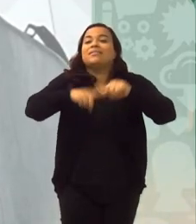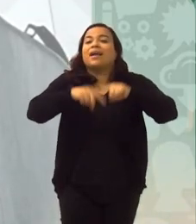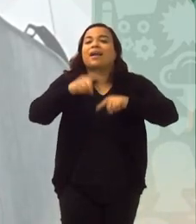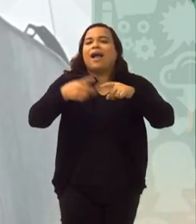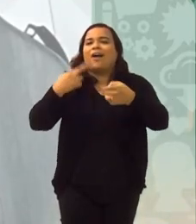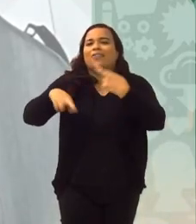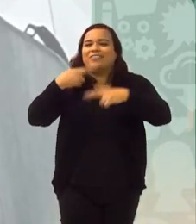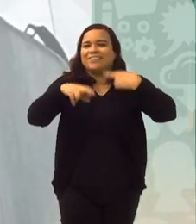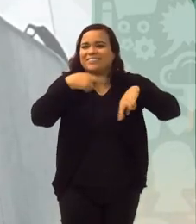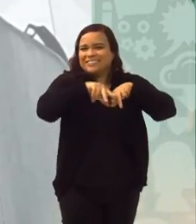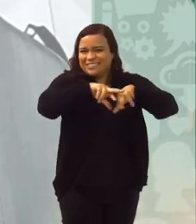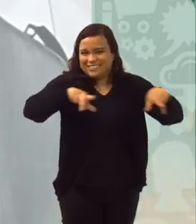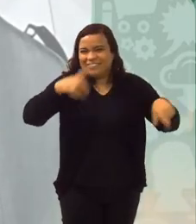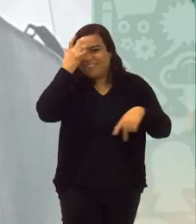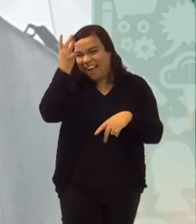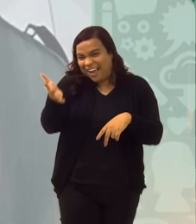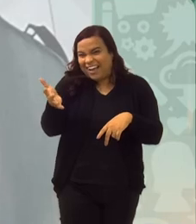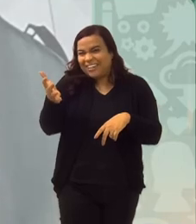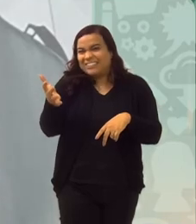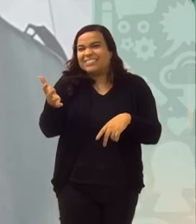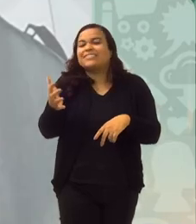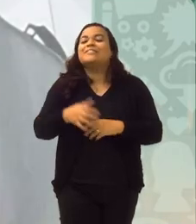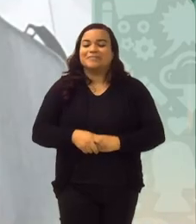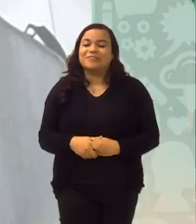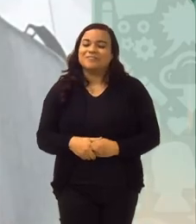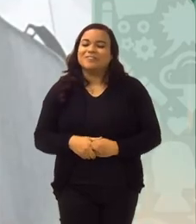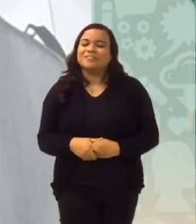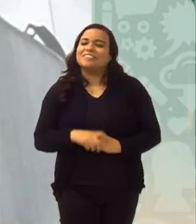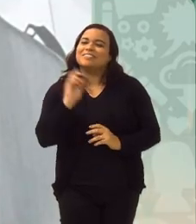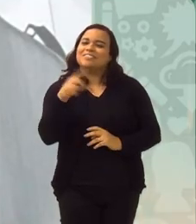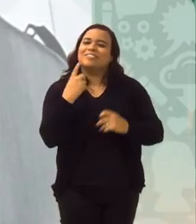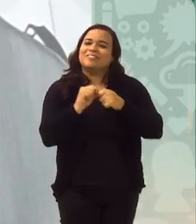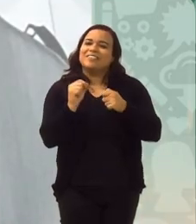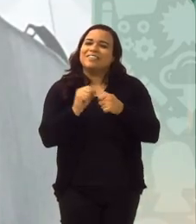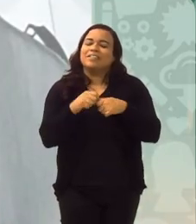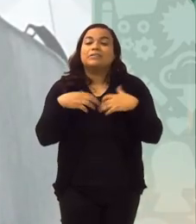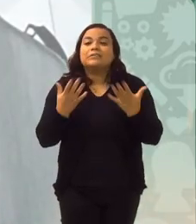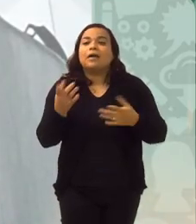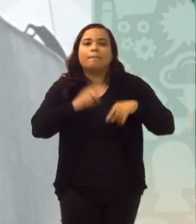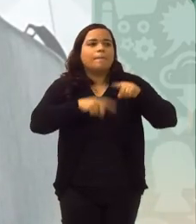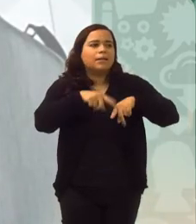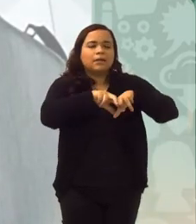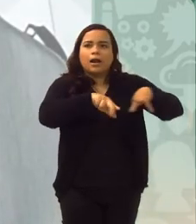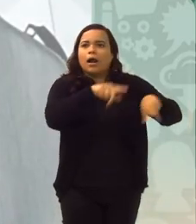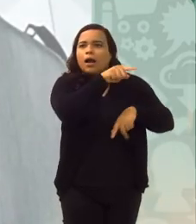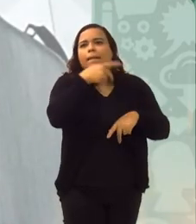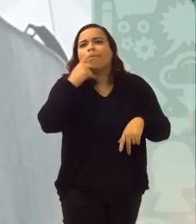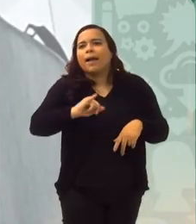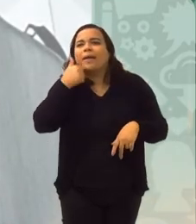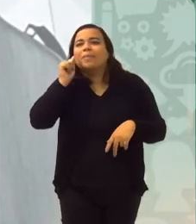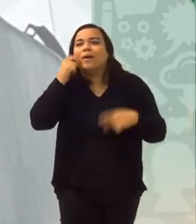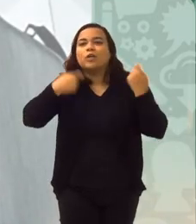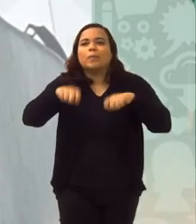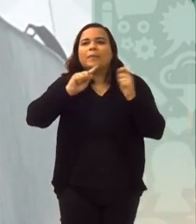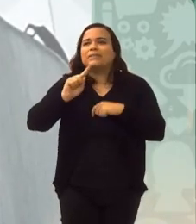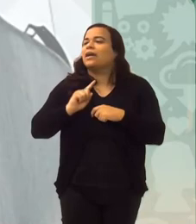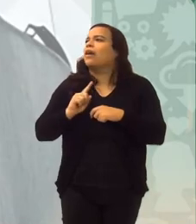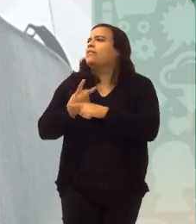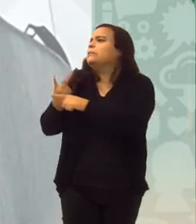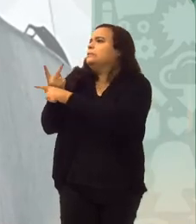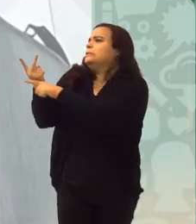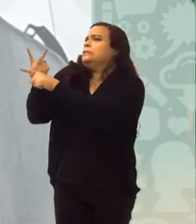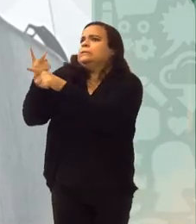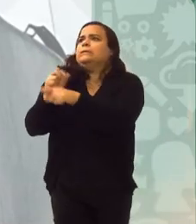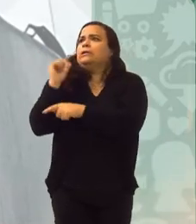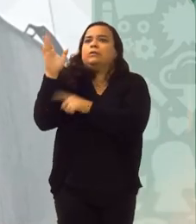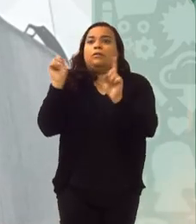construção de instrumentos musicais com materiais de fácil acesso, né? E materiais recicláveis. Então, assim, materiais